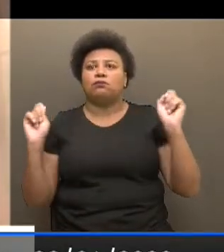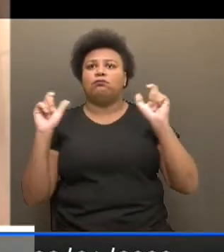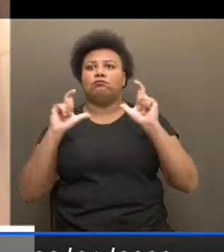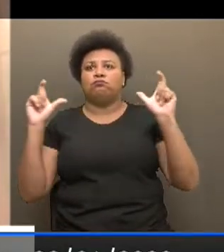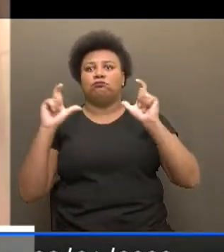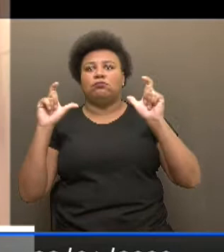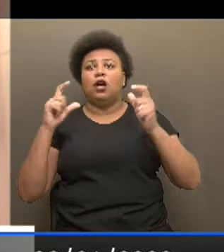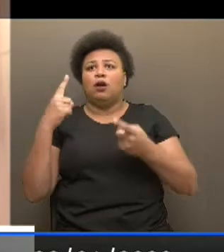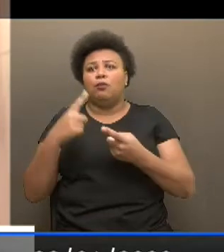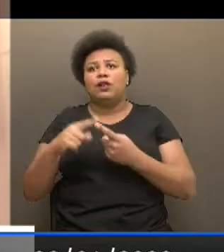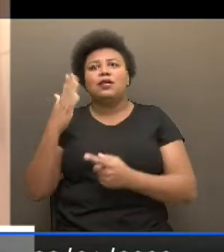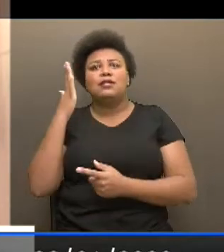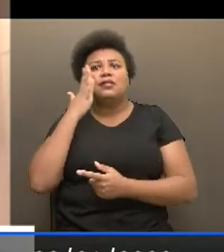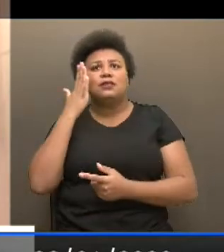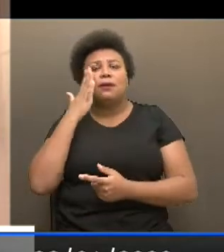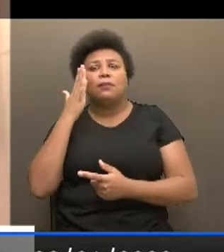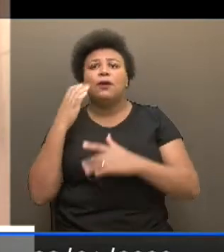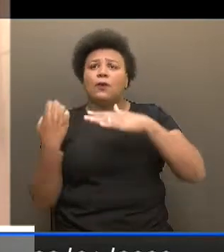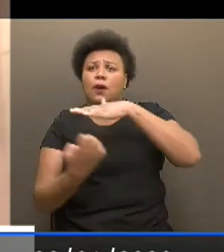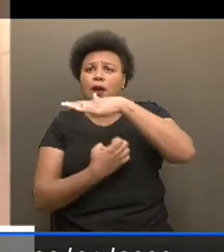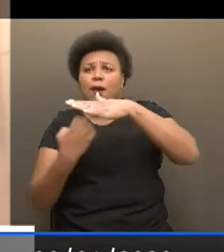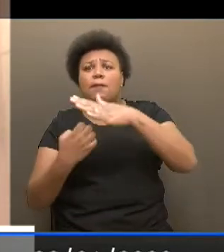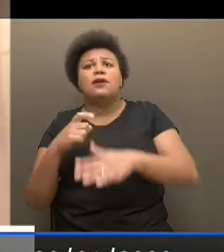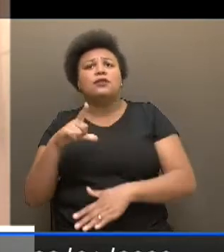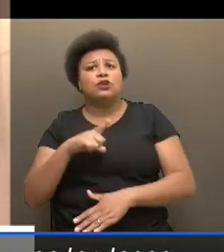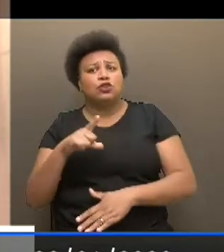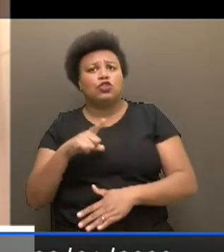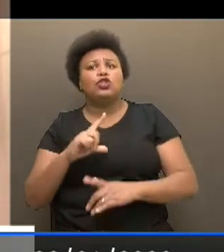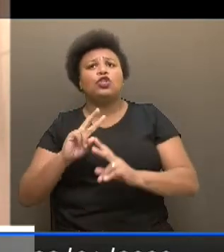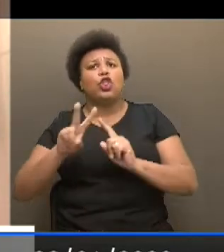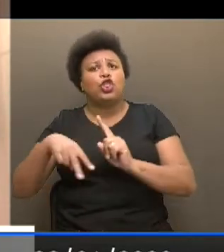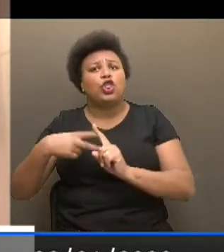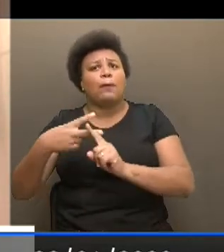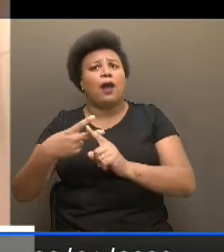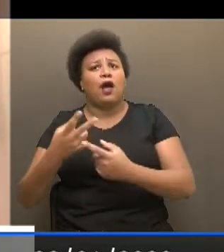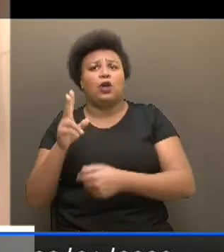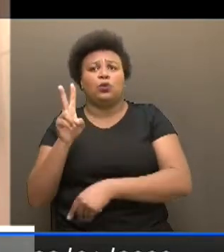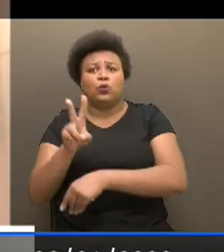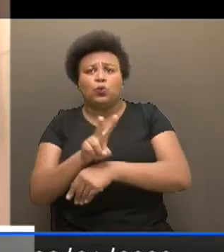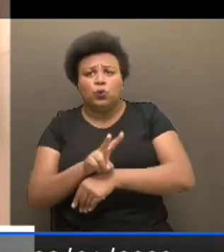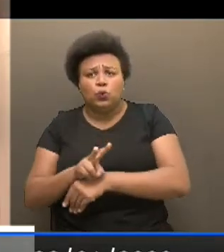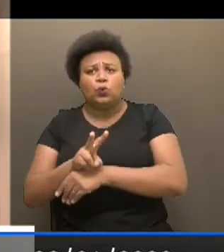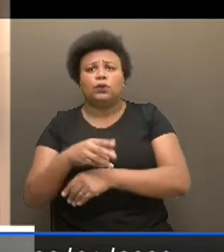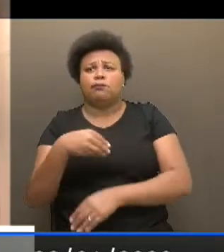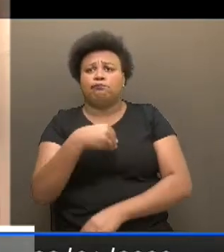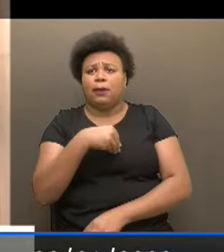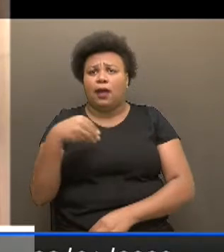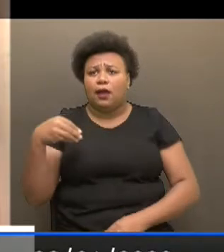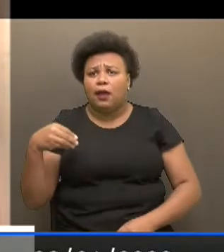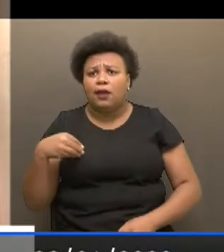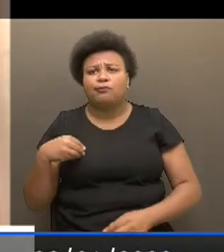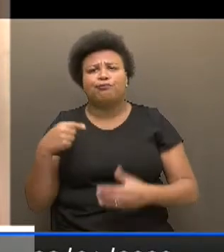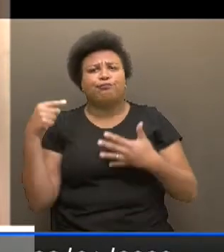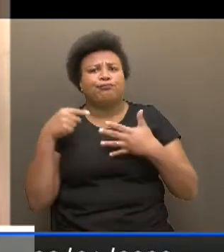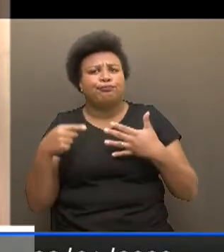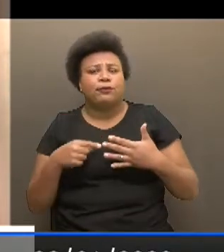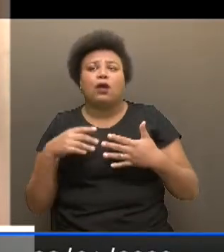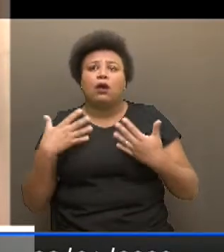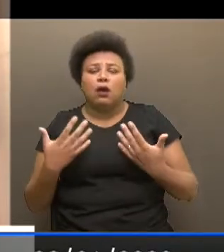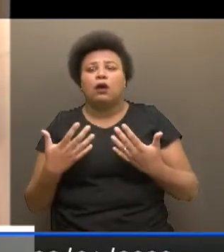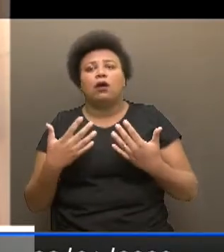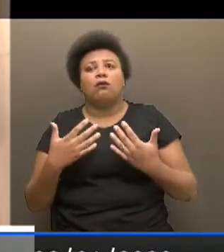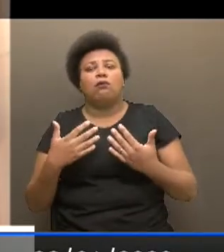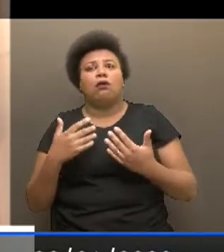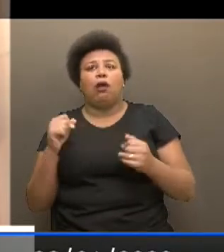porque sabíamos que as empresas tinham redobrado cuidado, médico, enfim, feito o